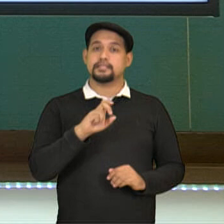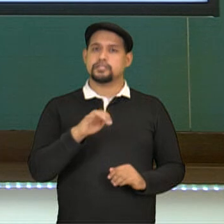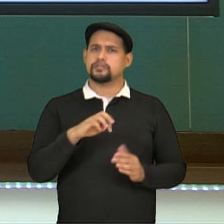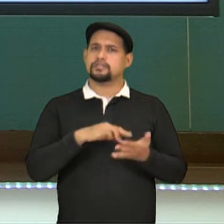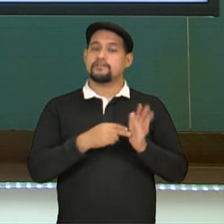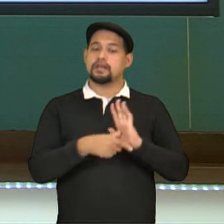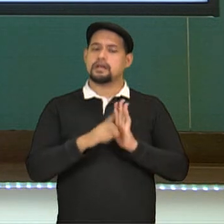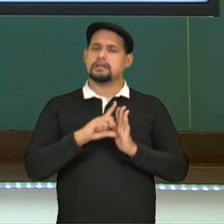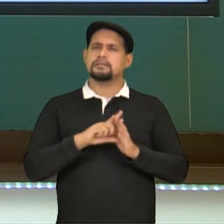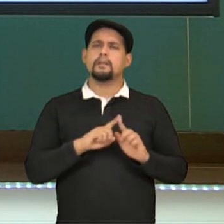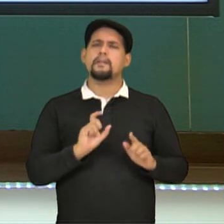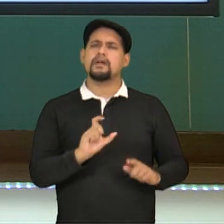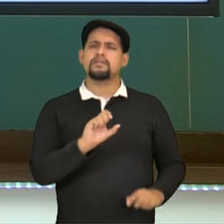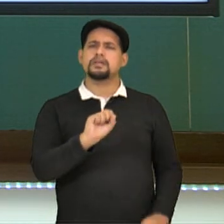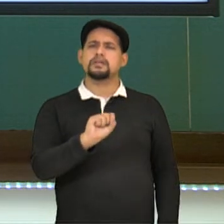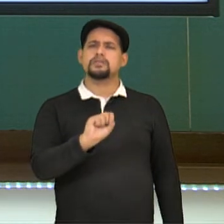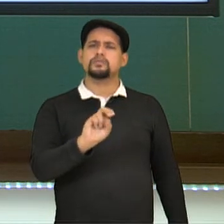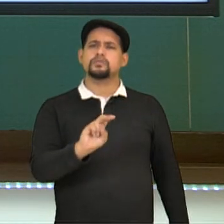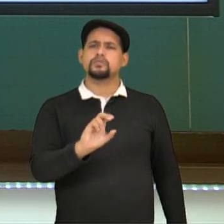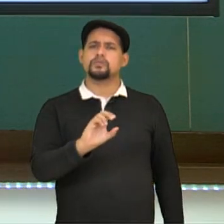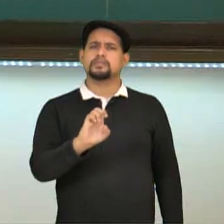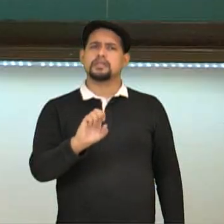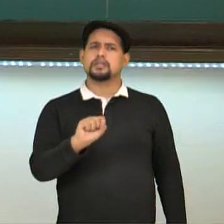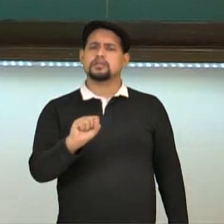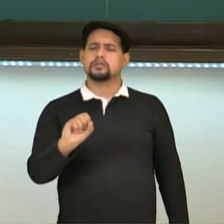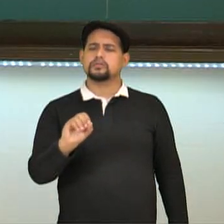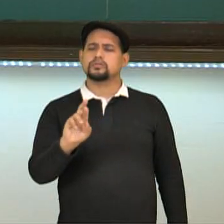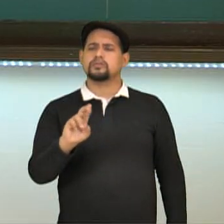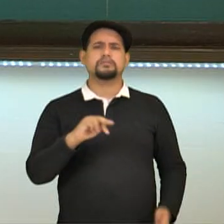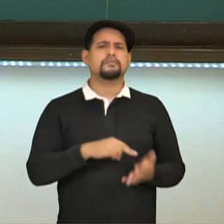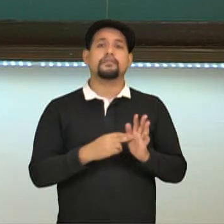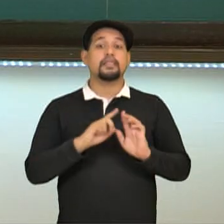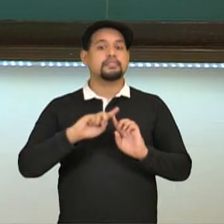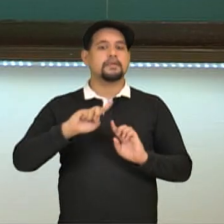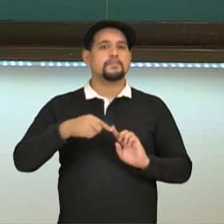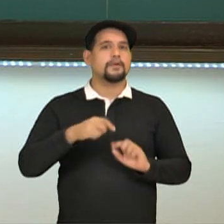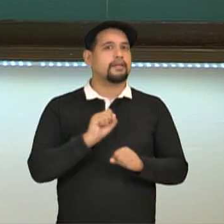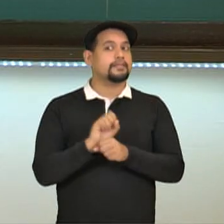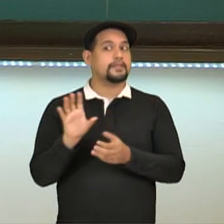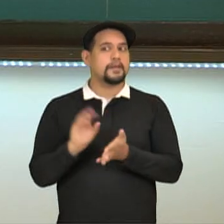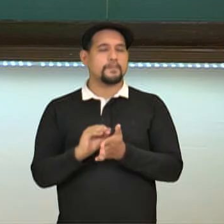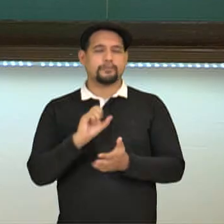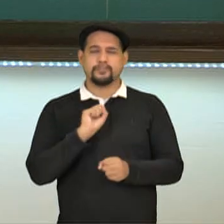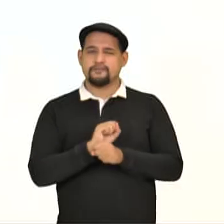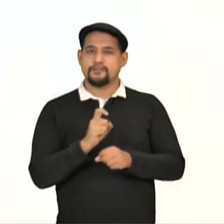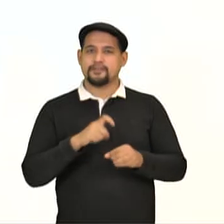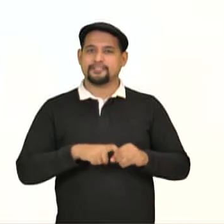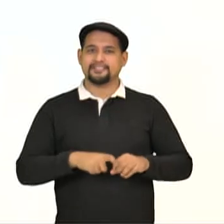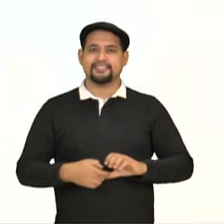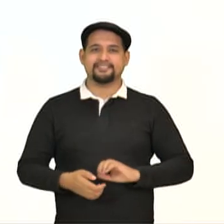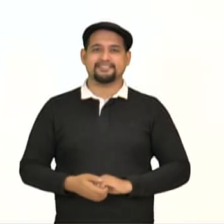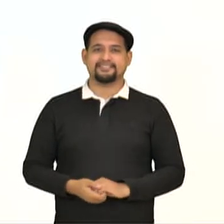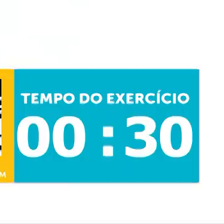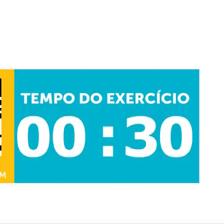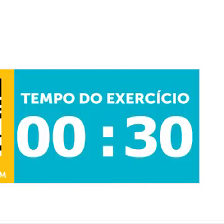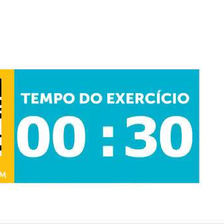E sucessor? Que vem depois. Tempo para copiar esse slide e a gente já volta.